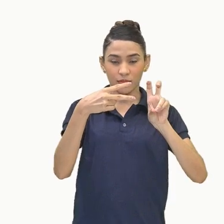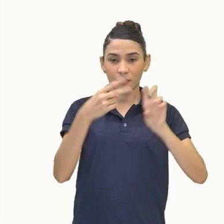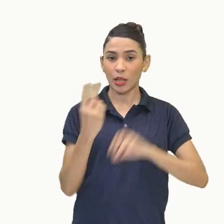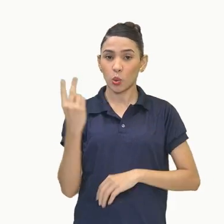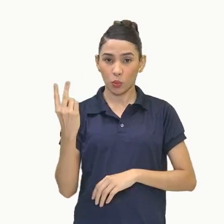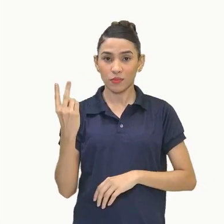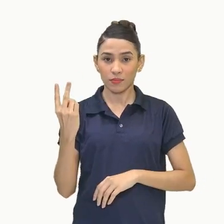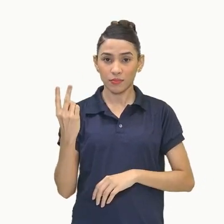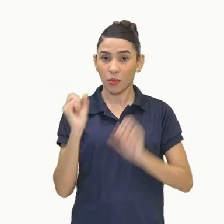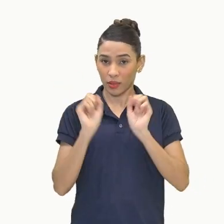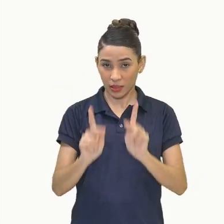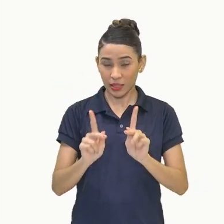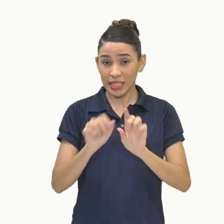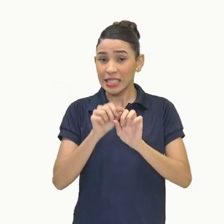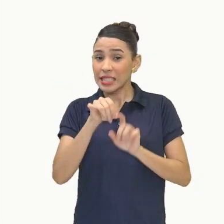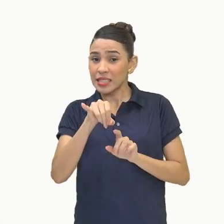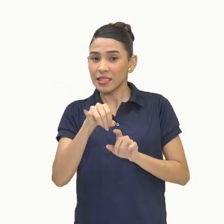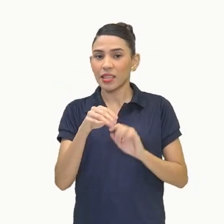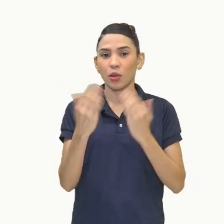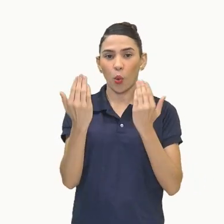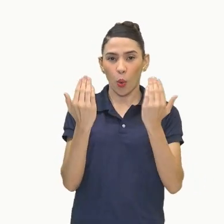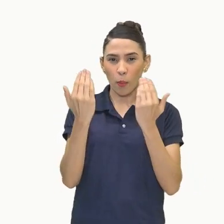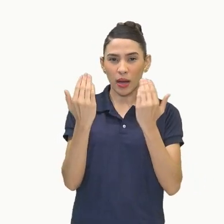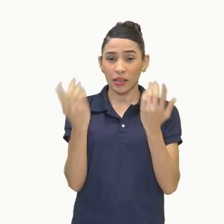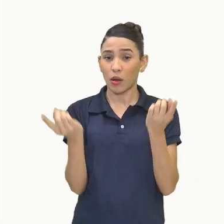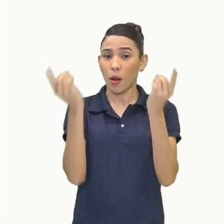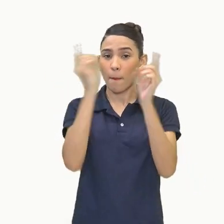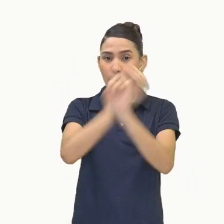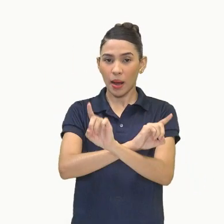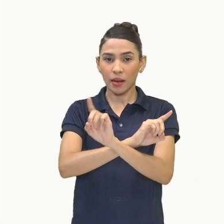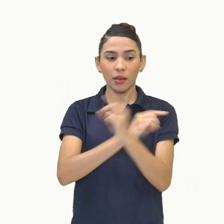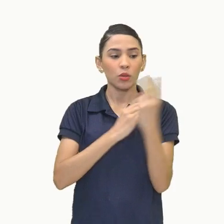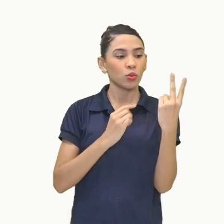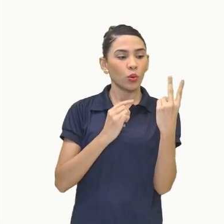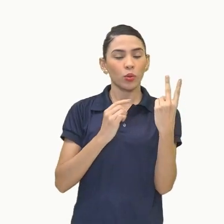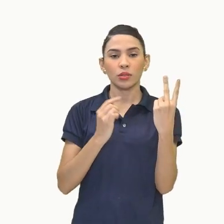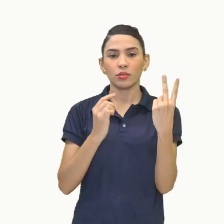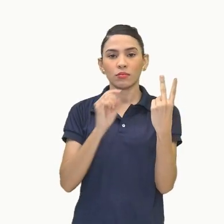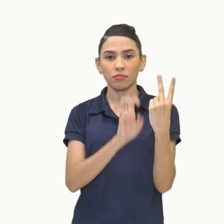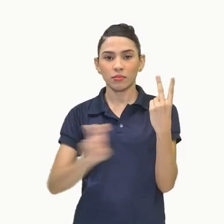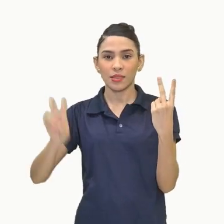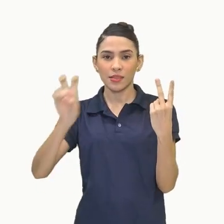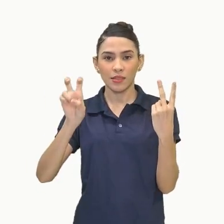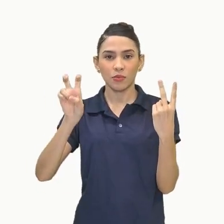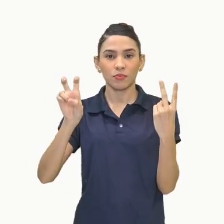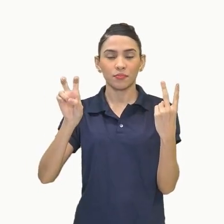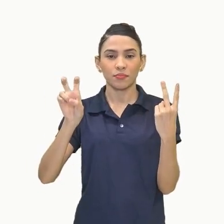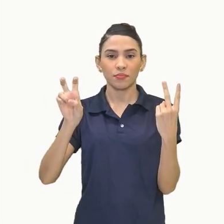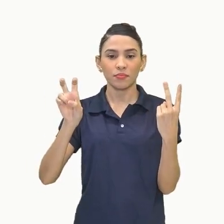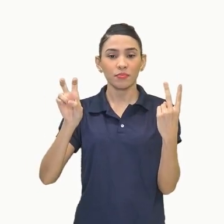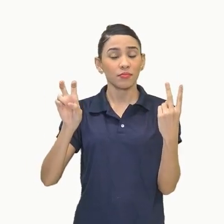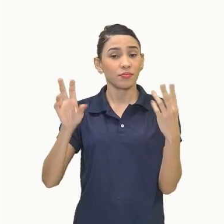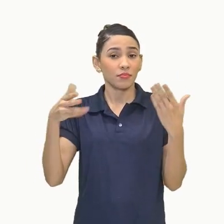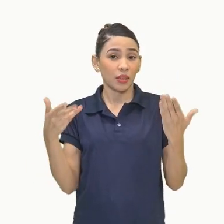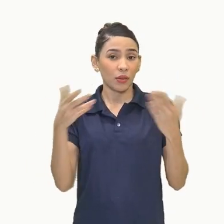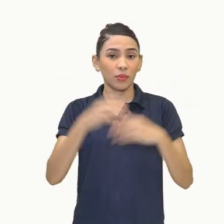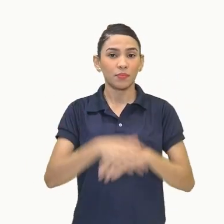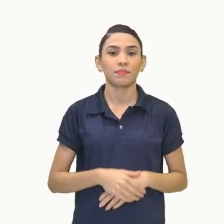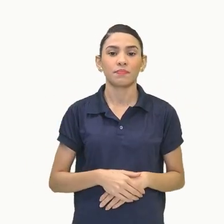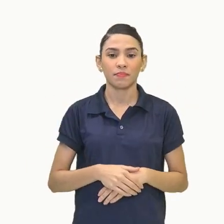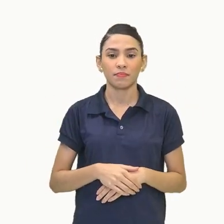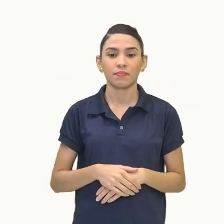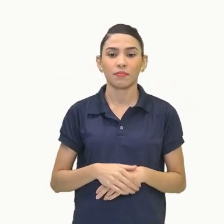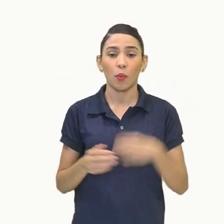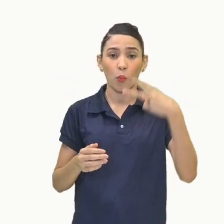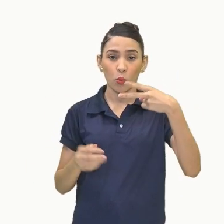Beleza? Se eu estivesse comparando ao contrário, fosse 2, 5. Então, a abertura sempre